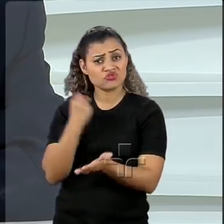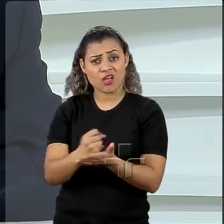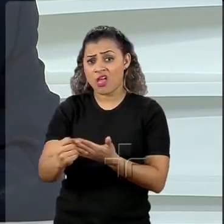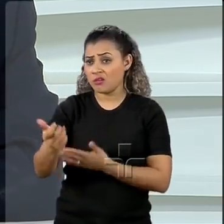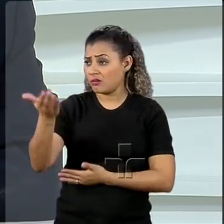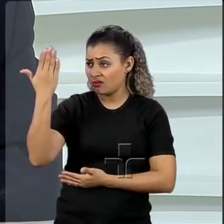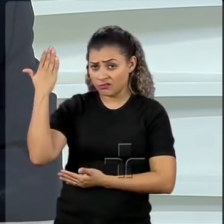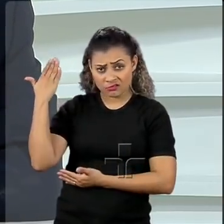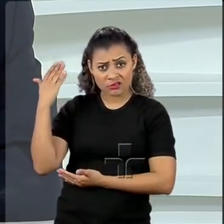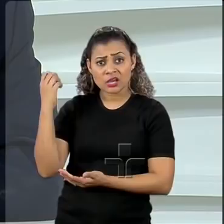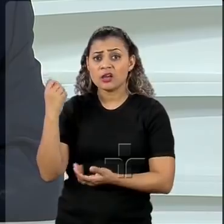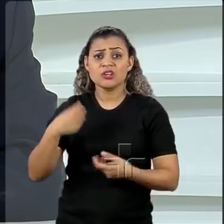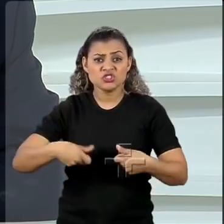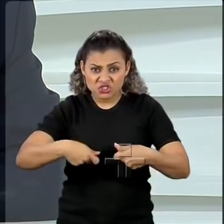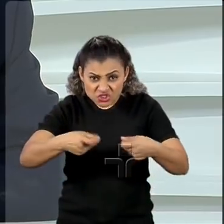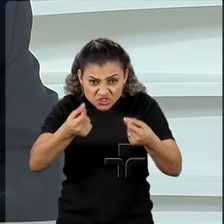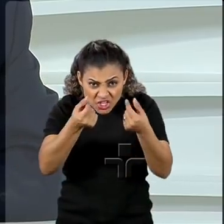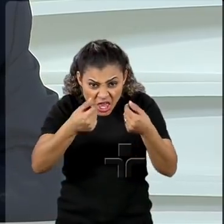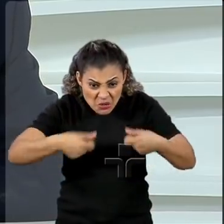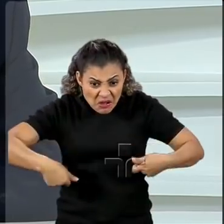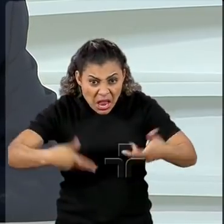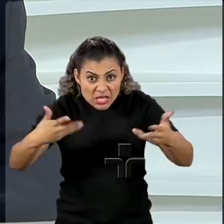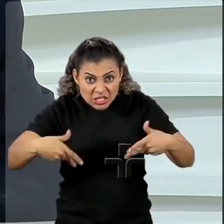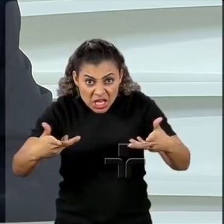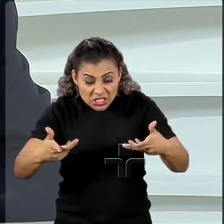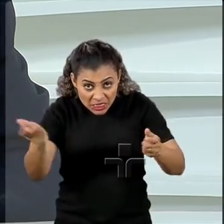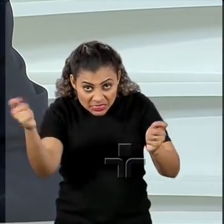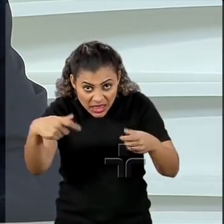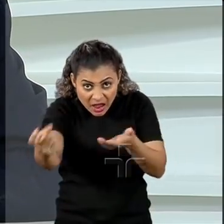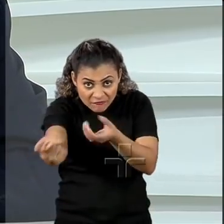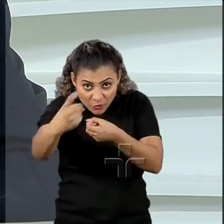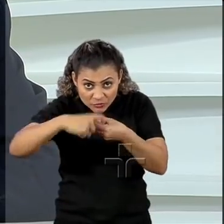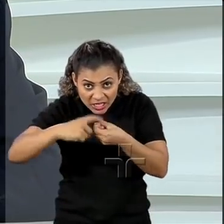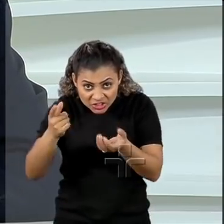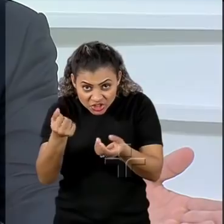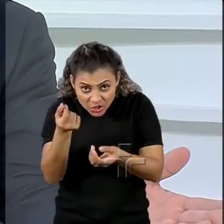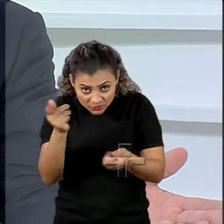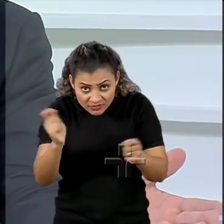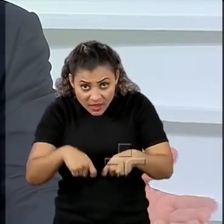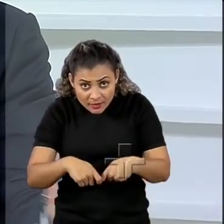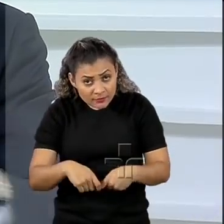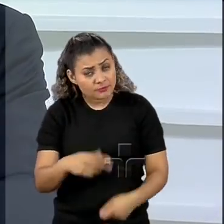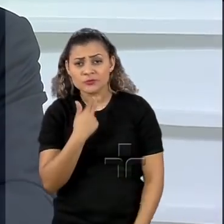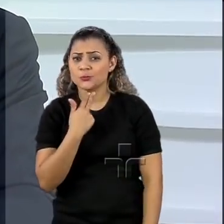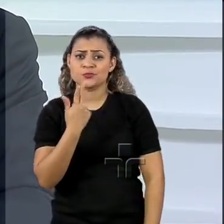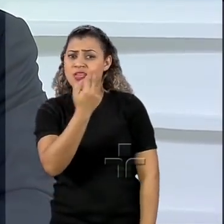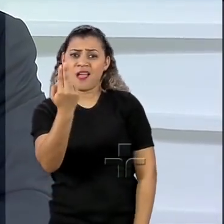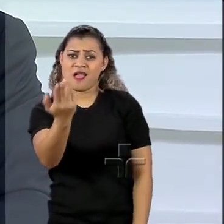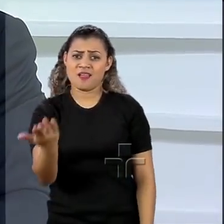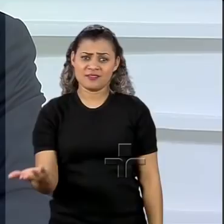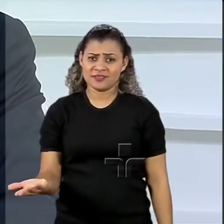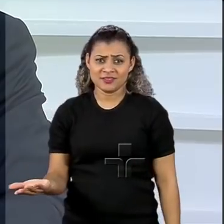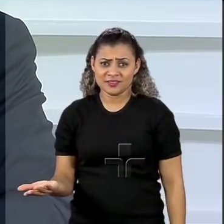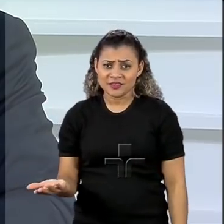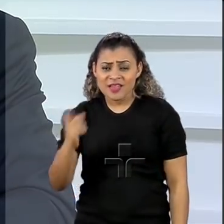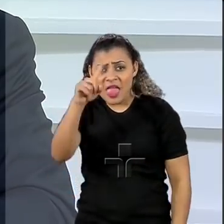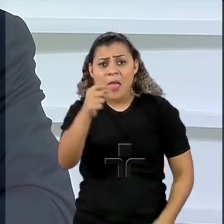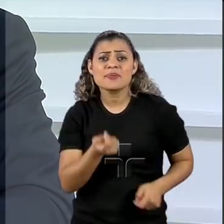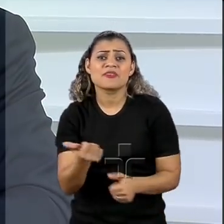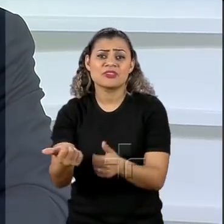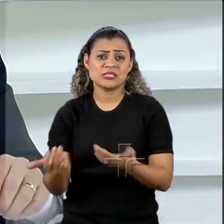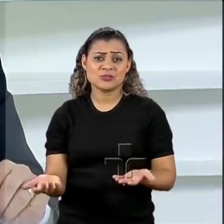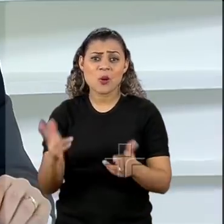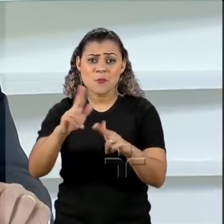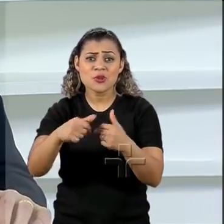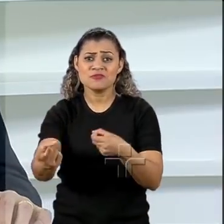do momento... Não volta. Claro que não volta, ninguém vai devolver esse dinheiro. Porque é alimentício, né? Tem natureza alimentícia. Tá